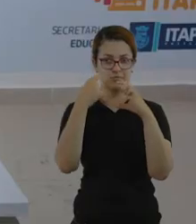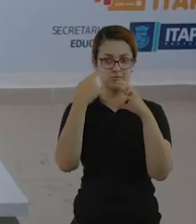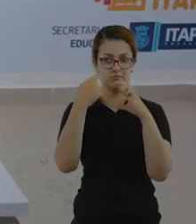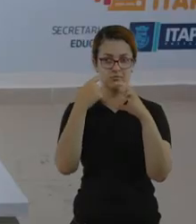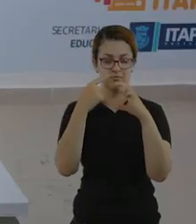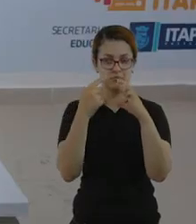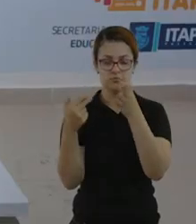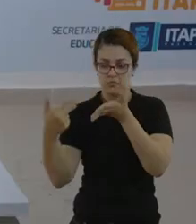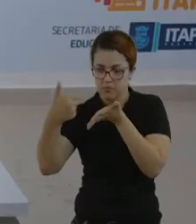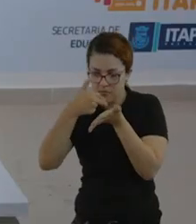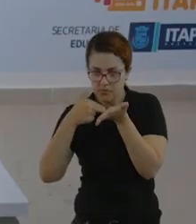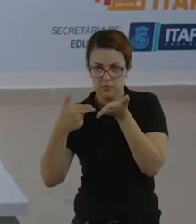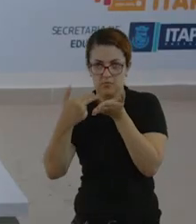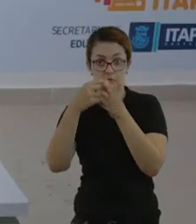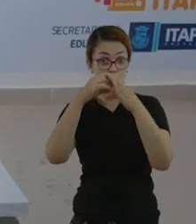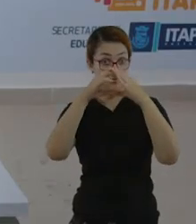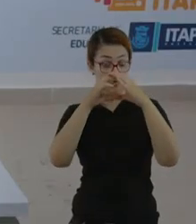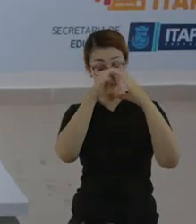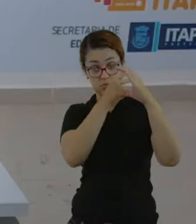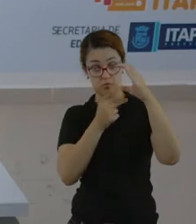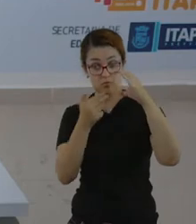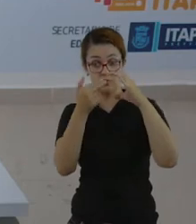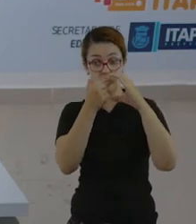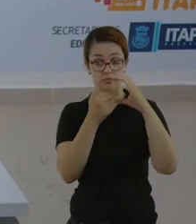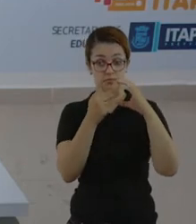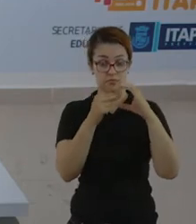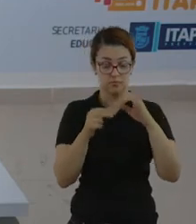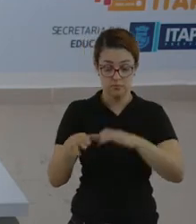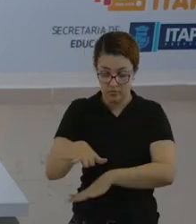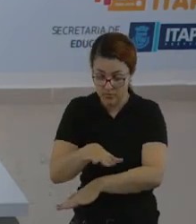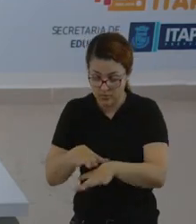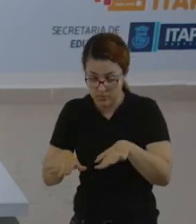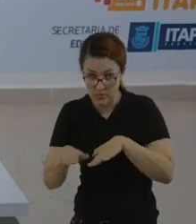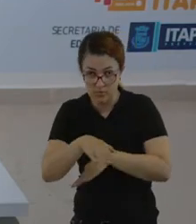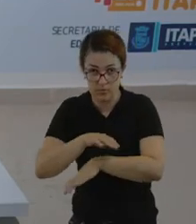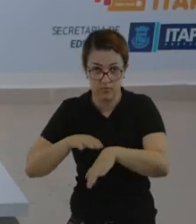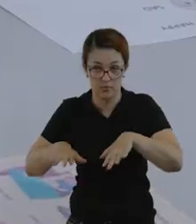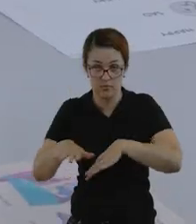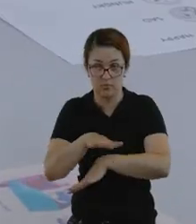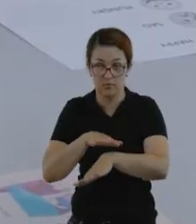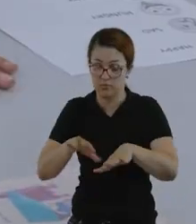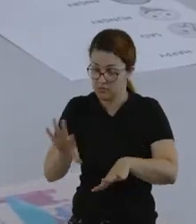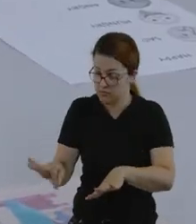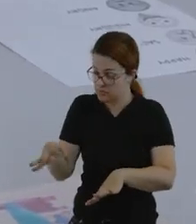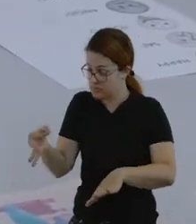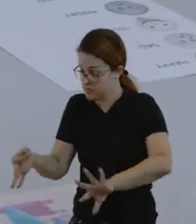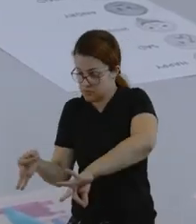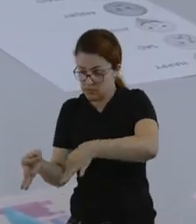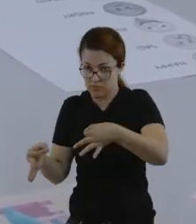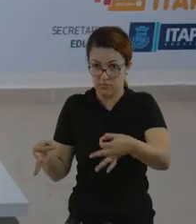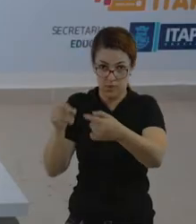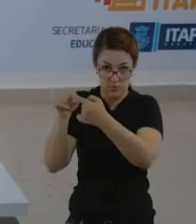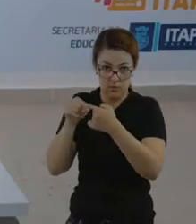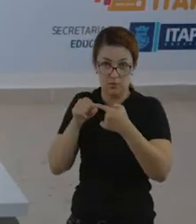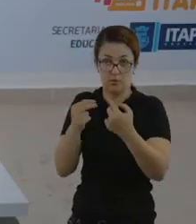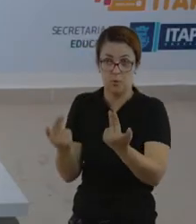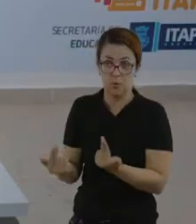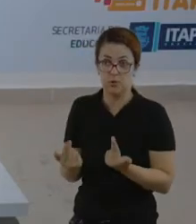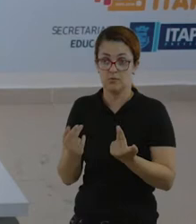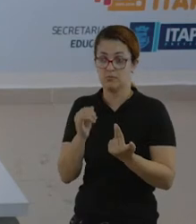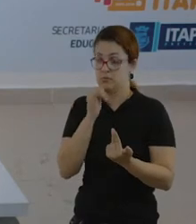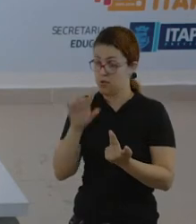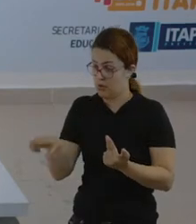imprimir, você recorte na forma do emoji redondo, coloca sobre a mesa, espalha e começa a brincadeira.